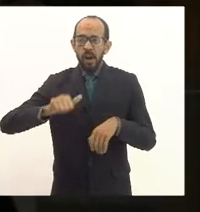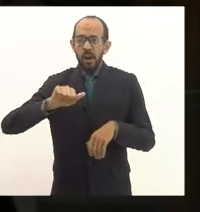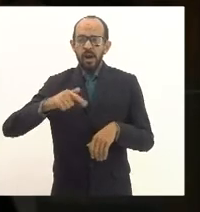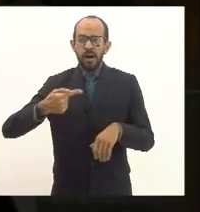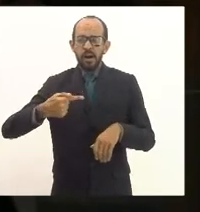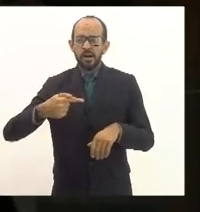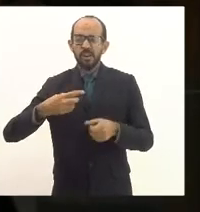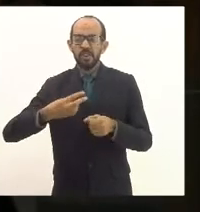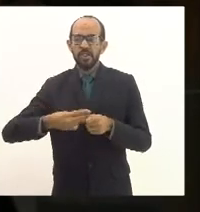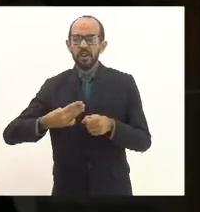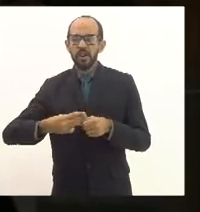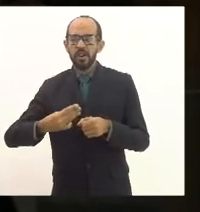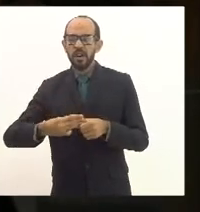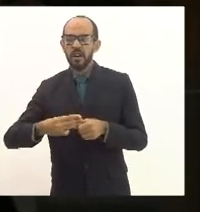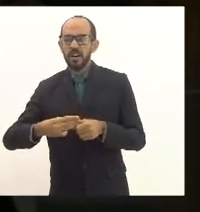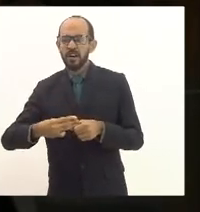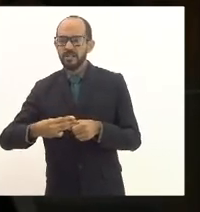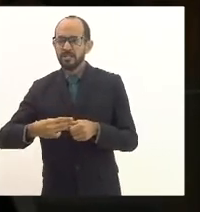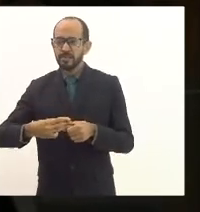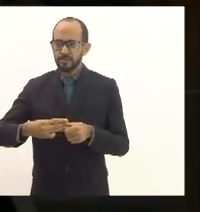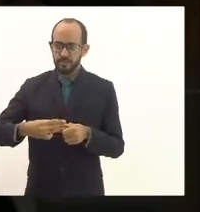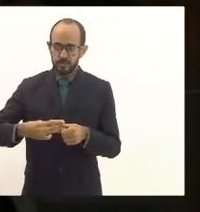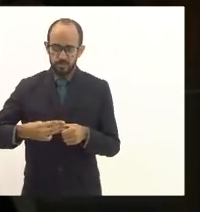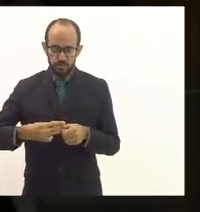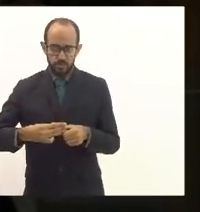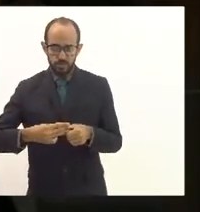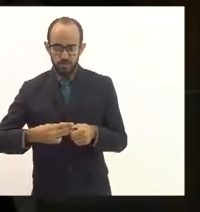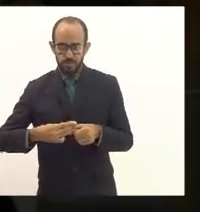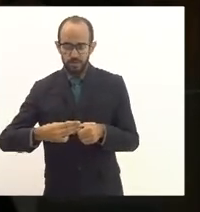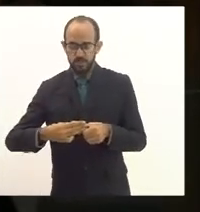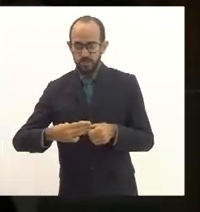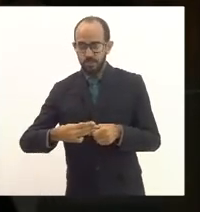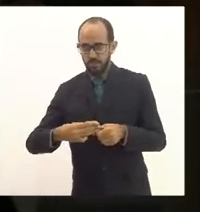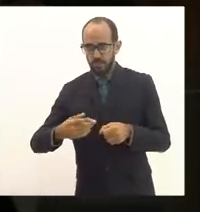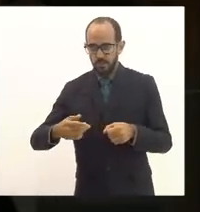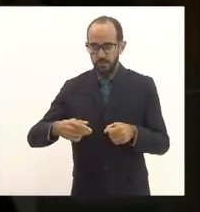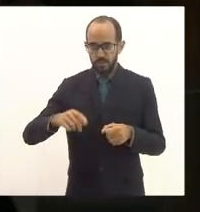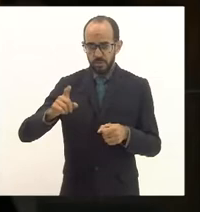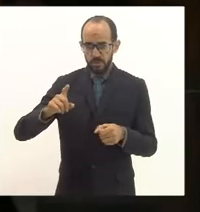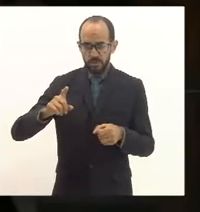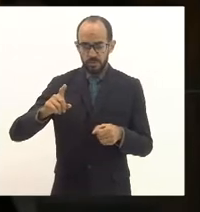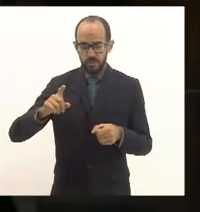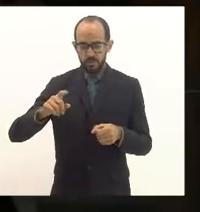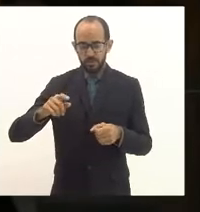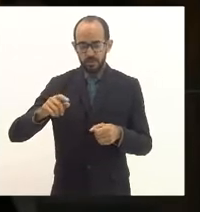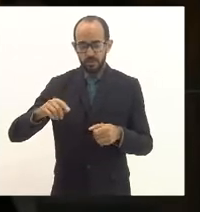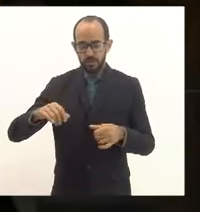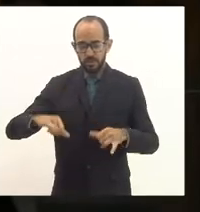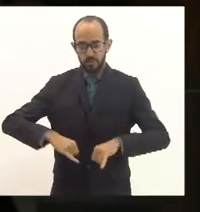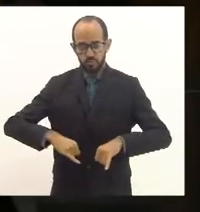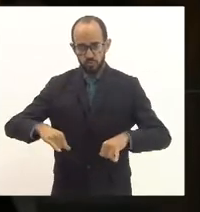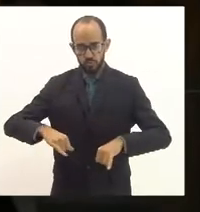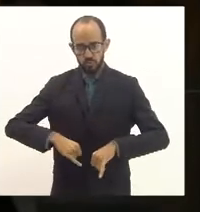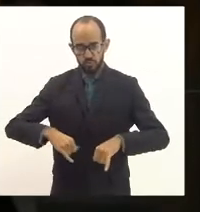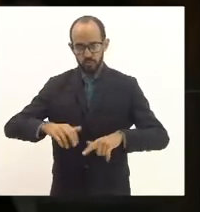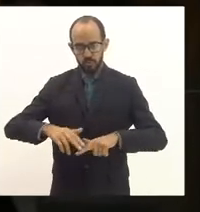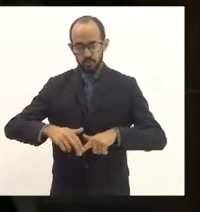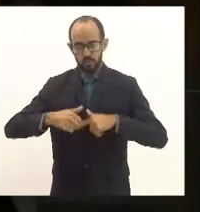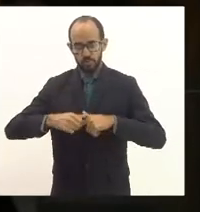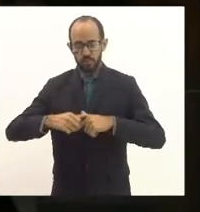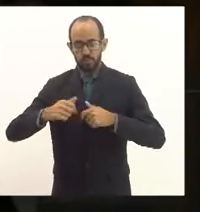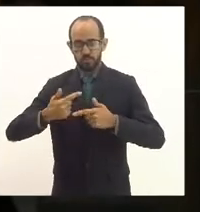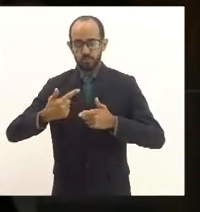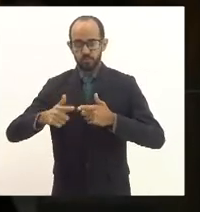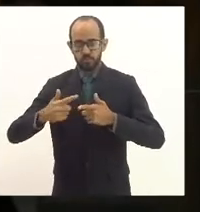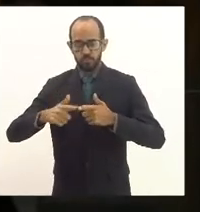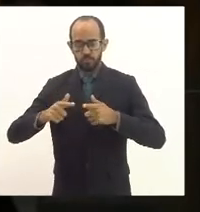17 municípios, 17, que foram duramente afetados pelas